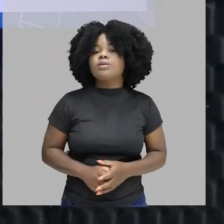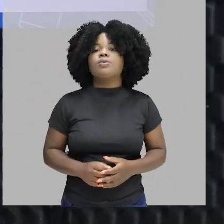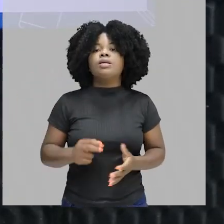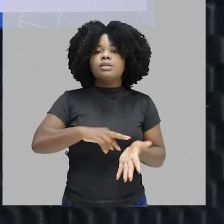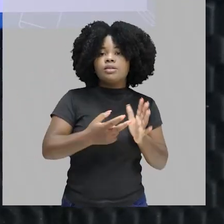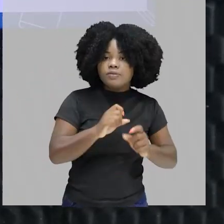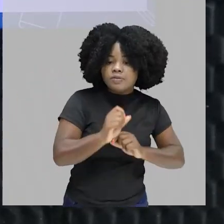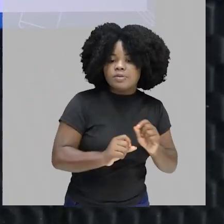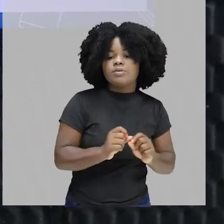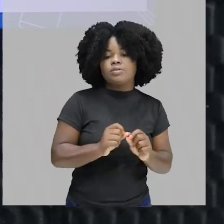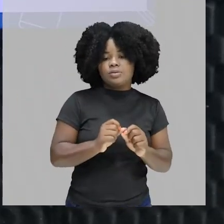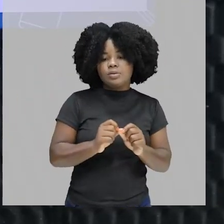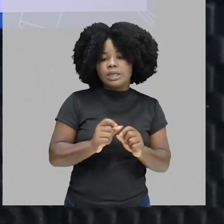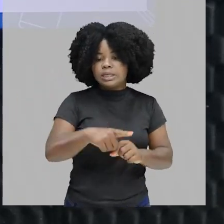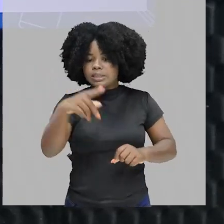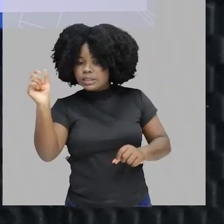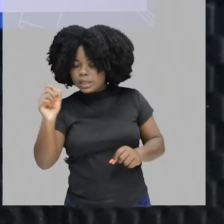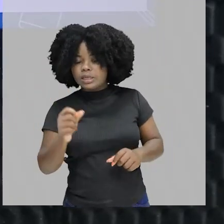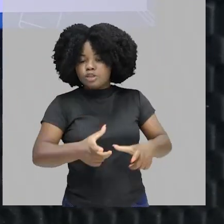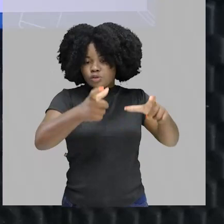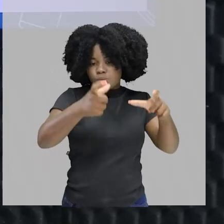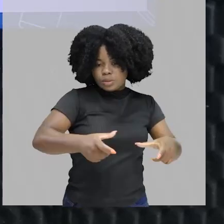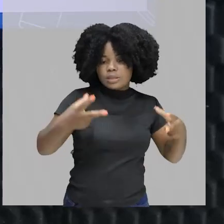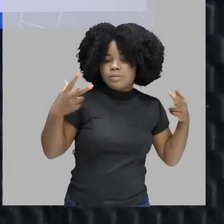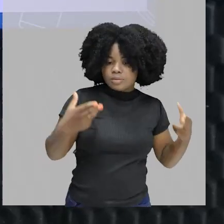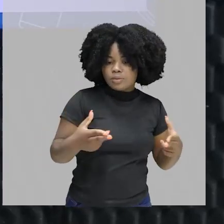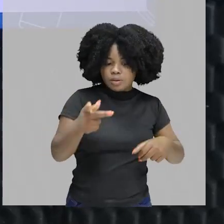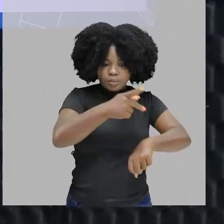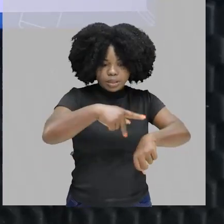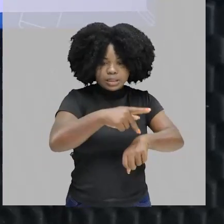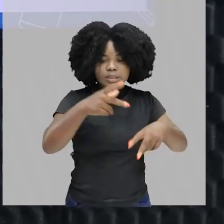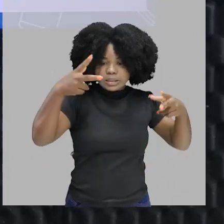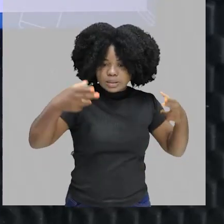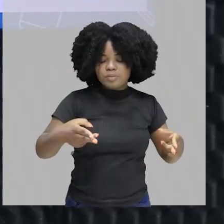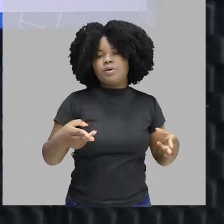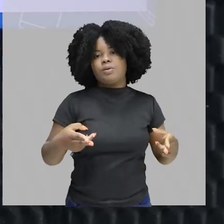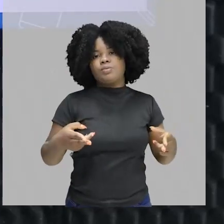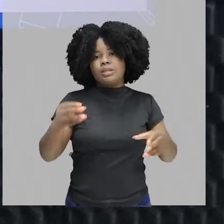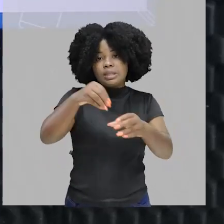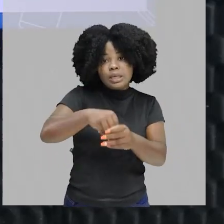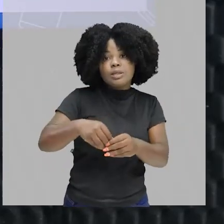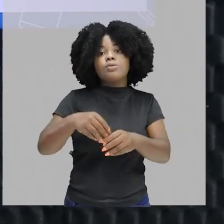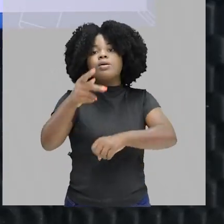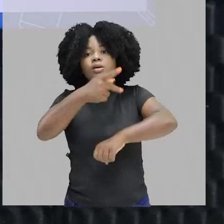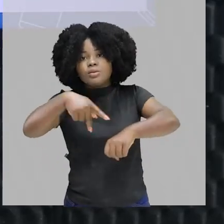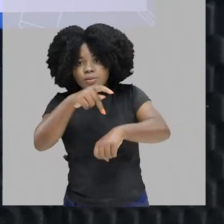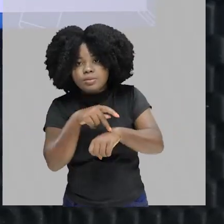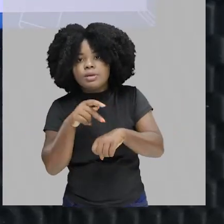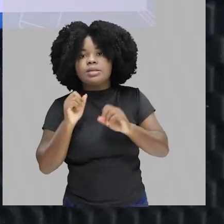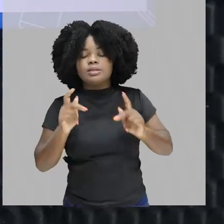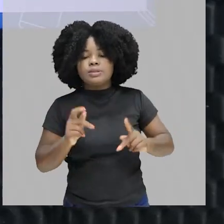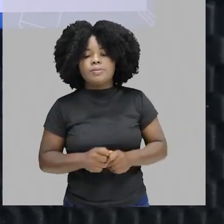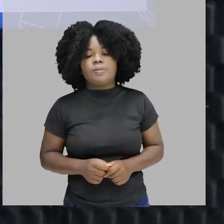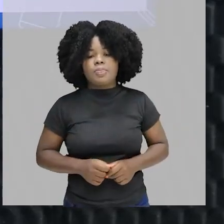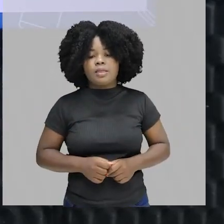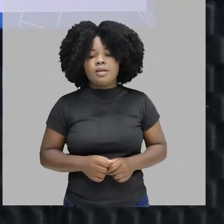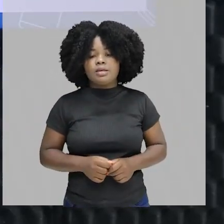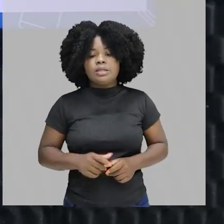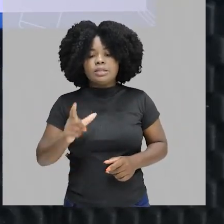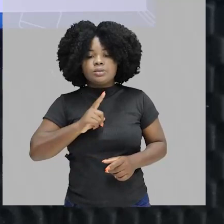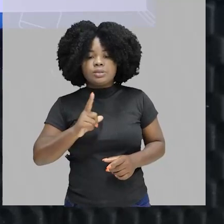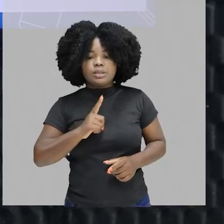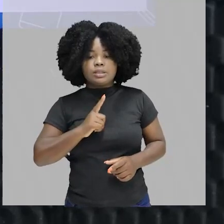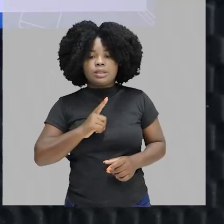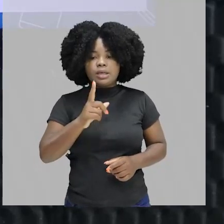o território brasileiro. Ali nós chamamos de migração. Esse termo também, quando há movimentação dentro de um mesmo